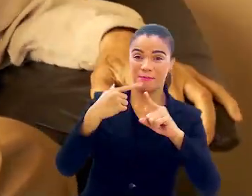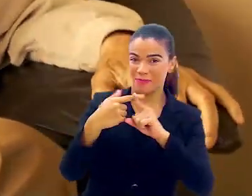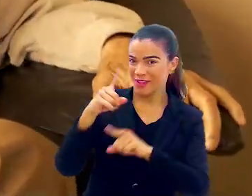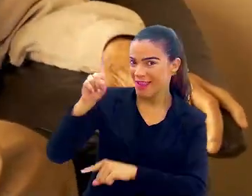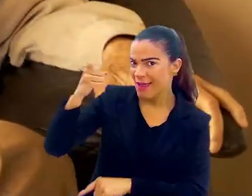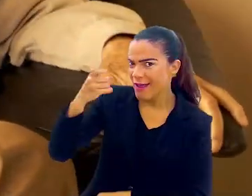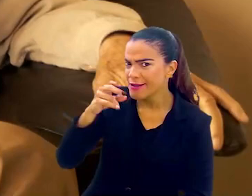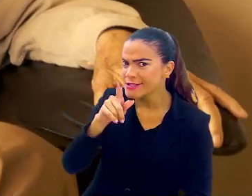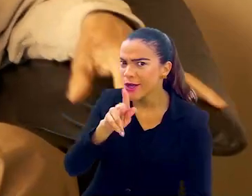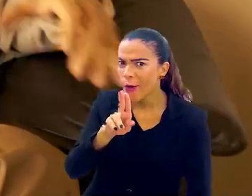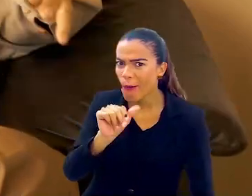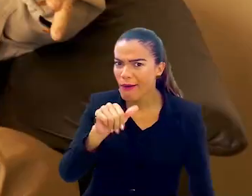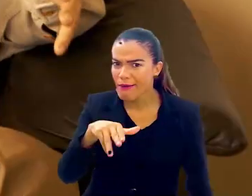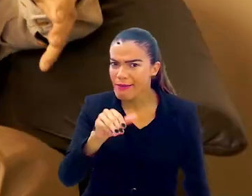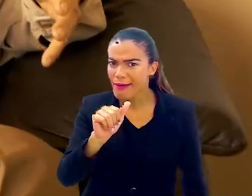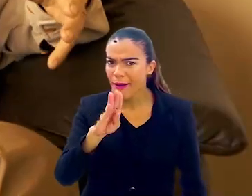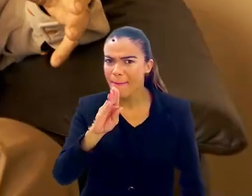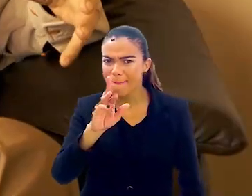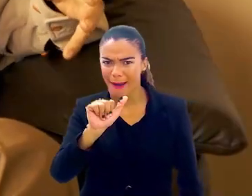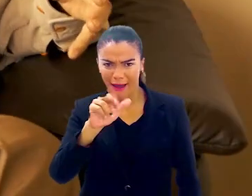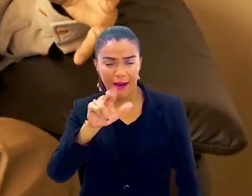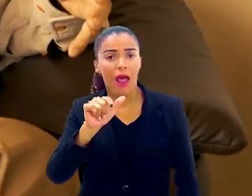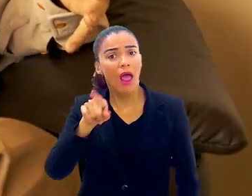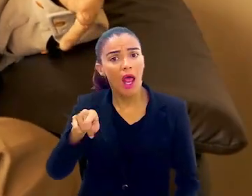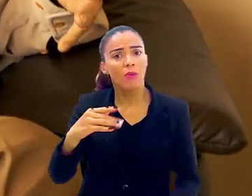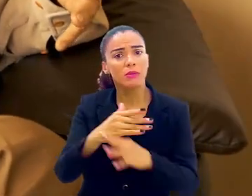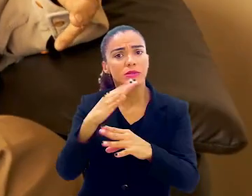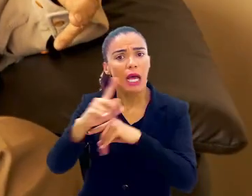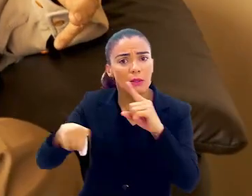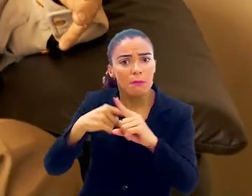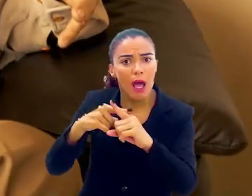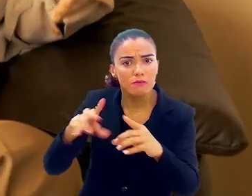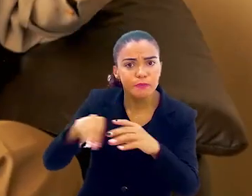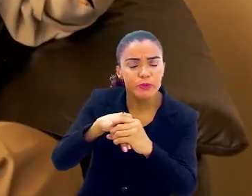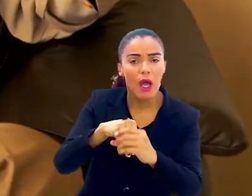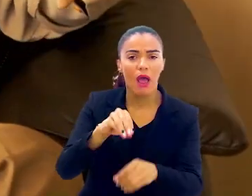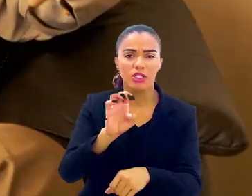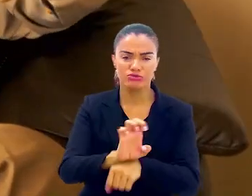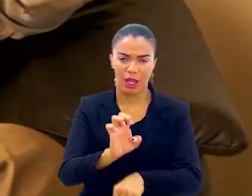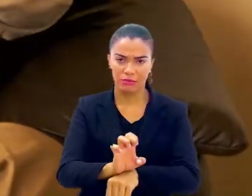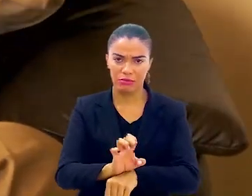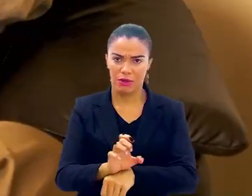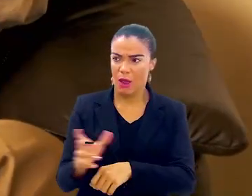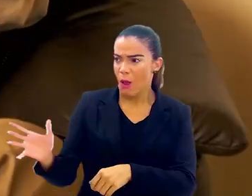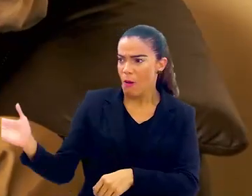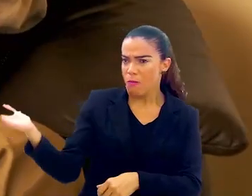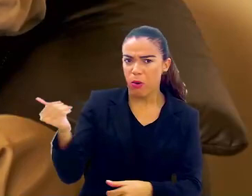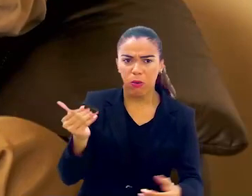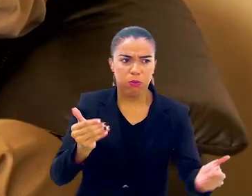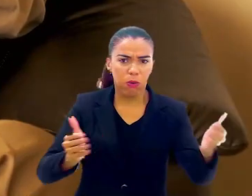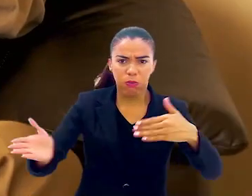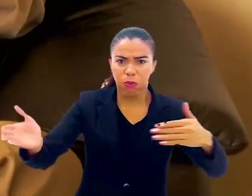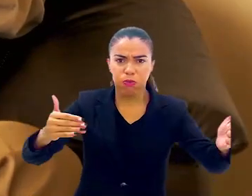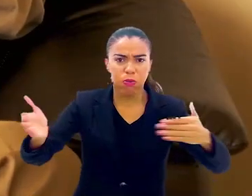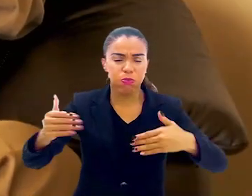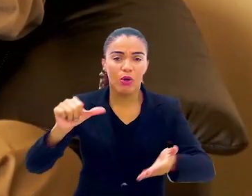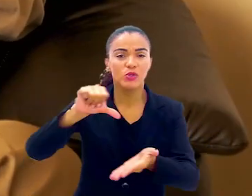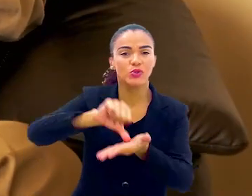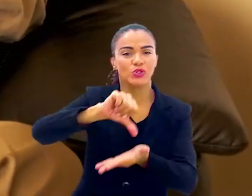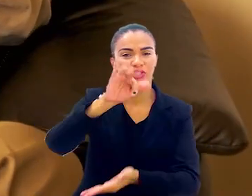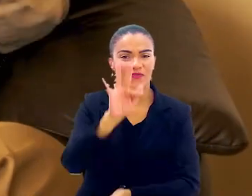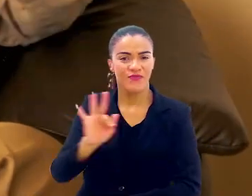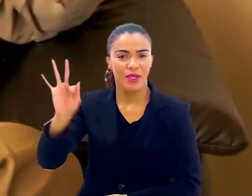nós éramos Guanabara, nós éramos uma cidade-estado. Uma cidade que recebemos tudo do Distrito